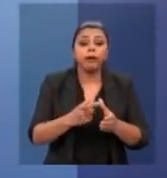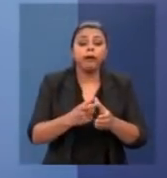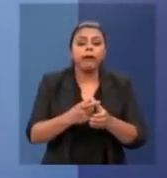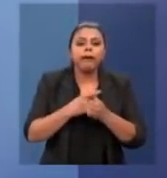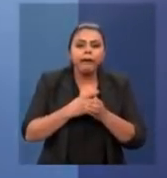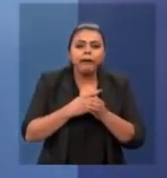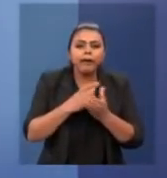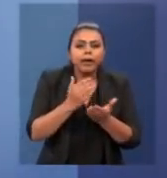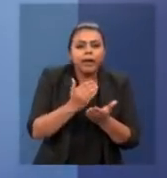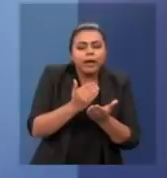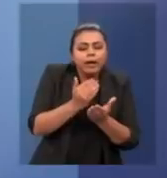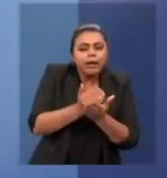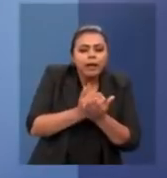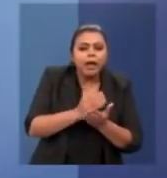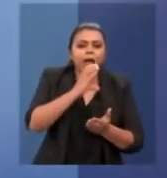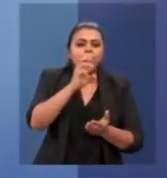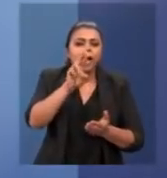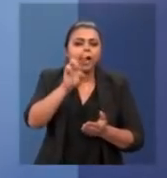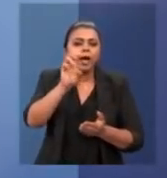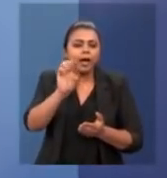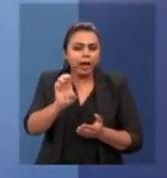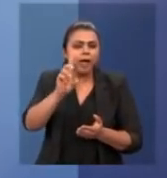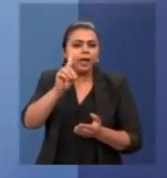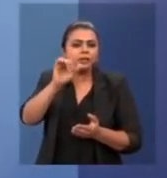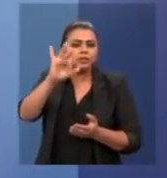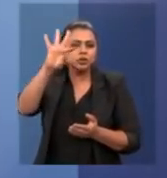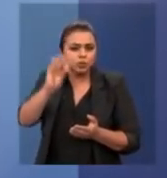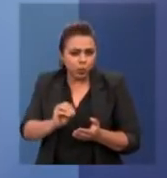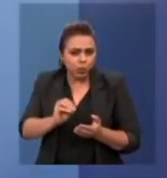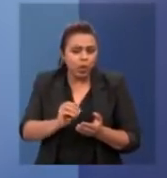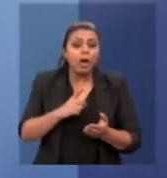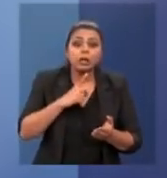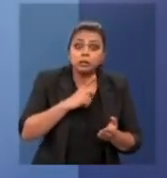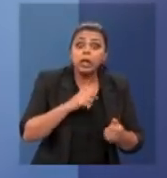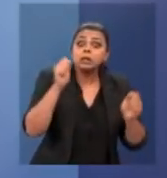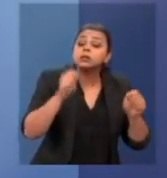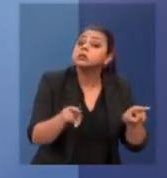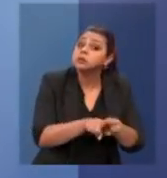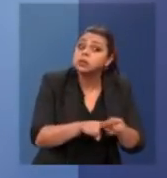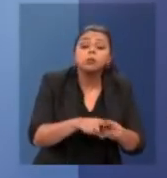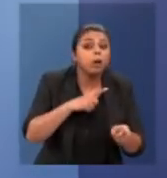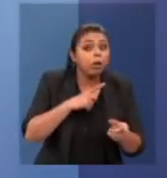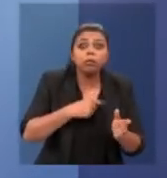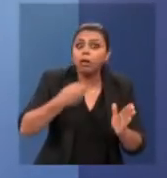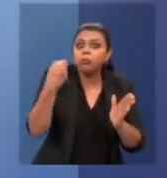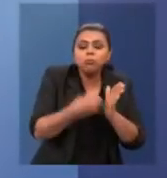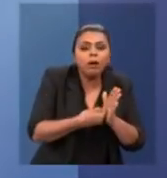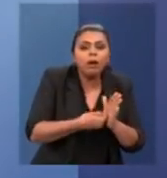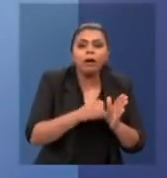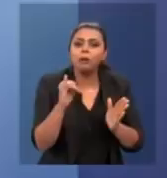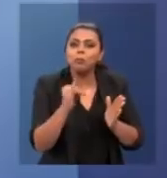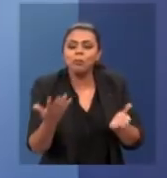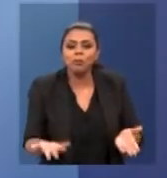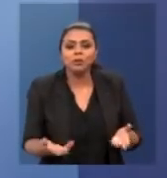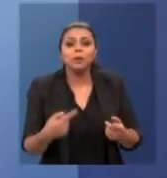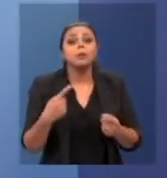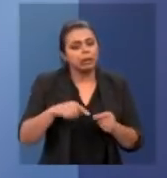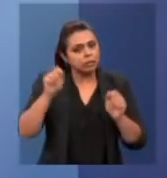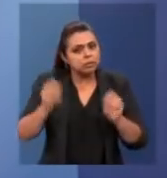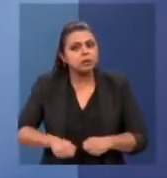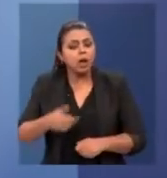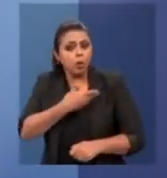uma dificuldade novo carro de vida exatamente a questão tributária também então o estado pode colaborar e muito